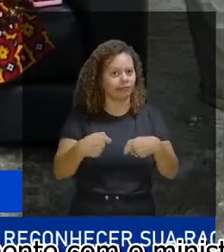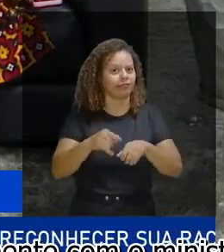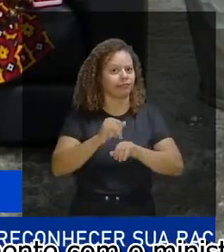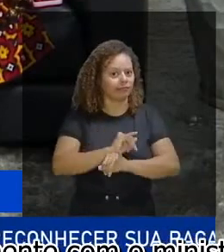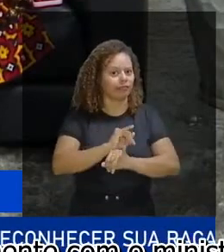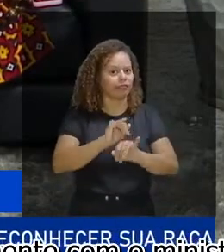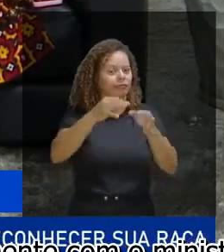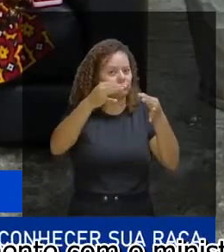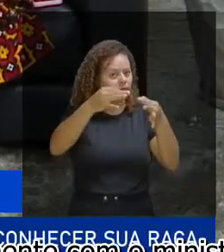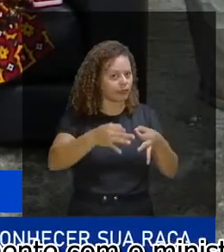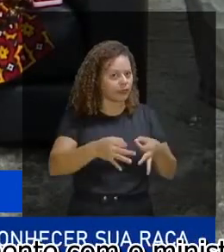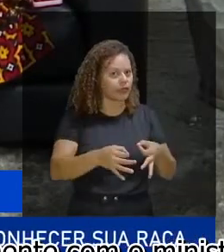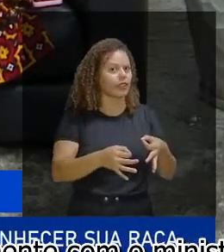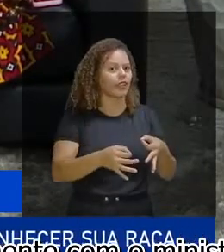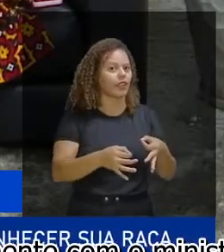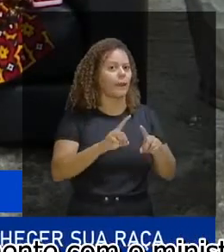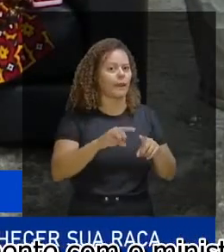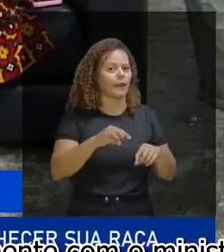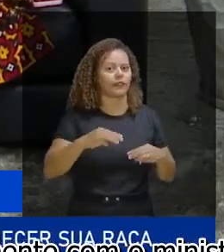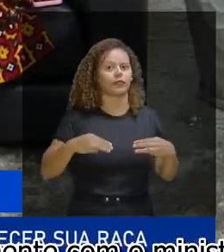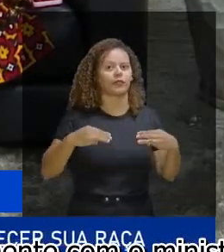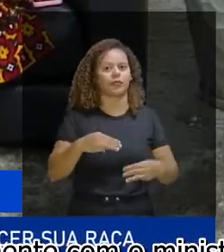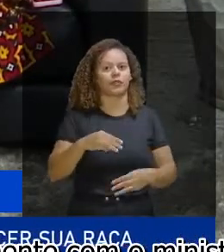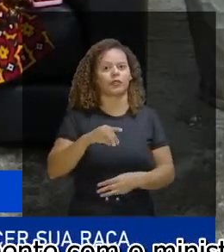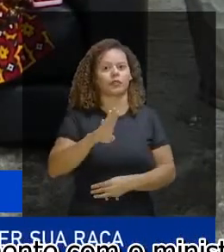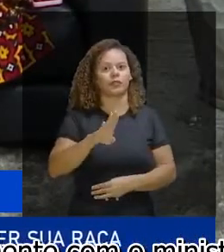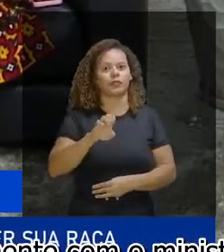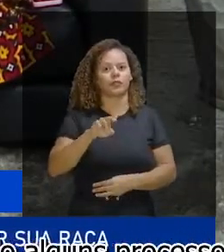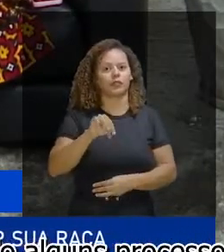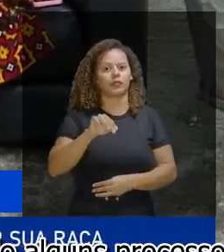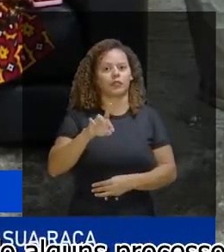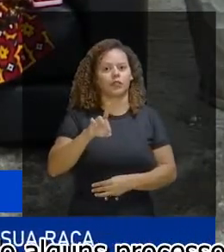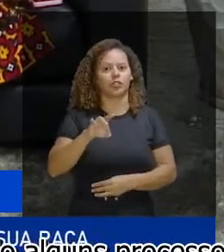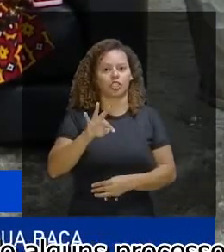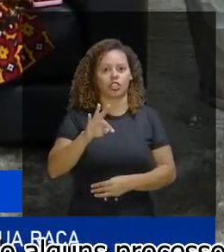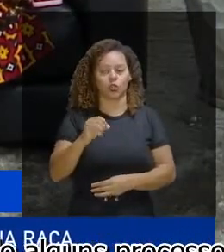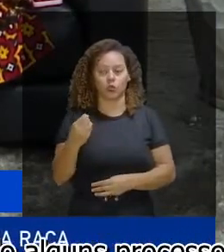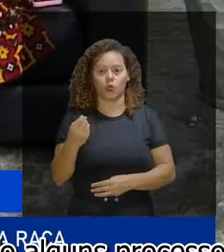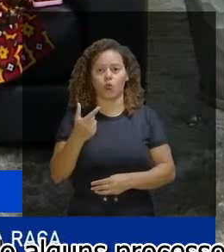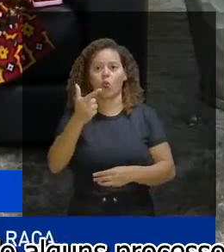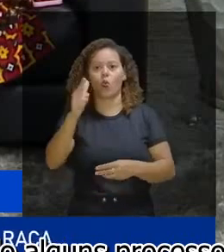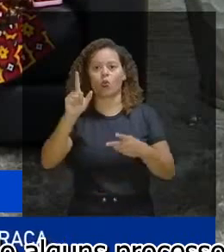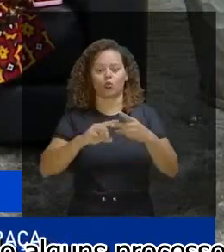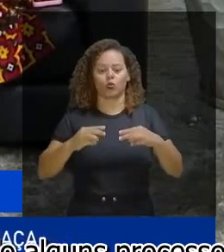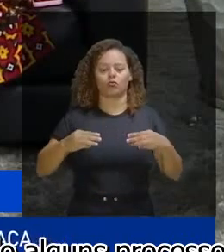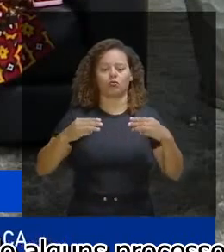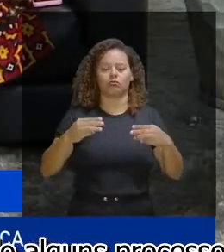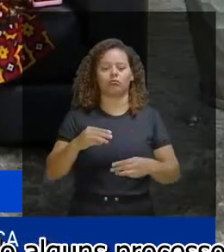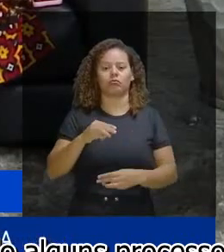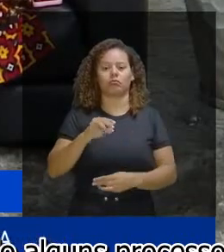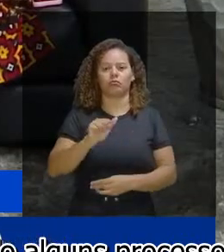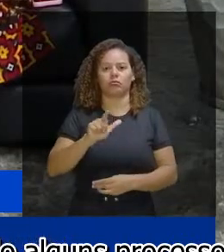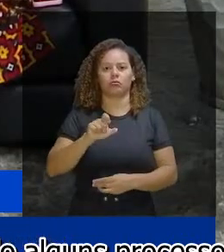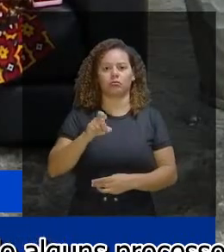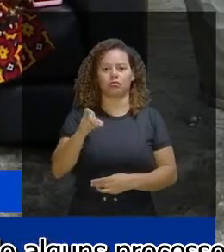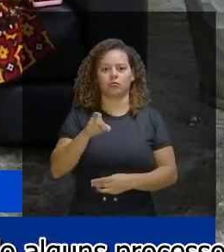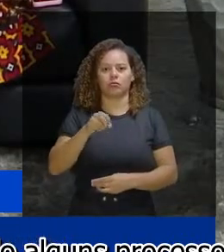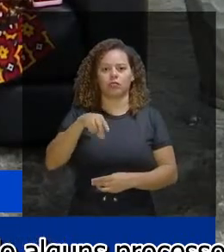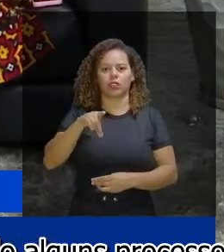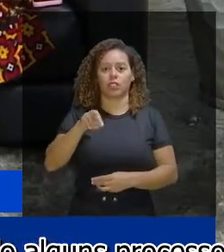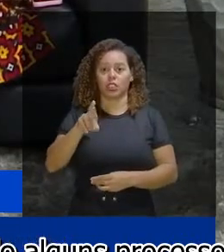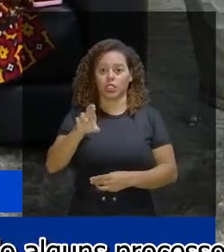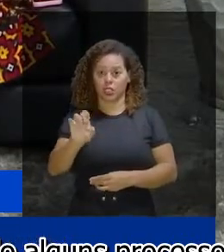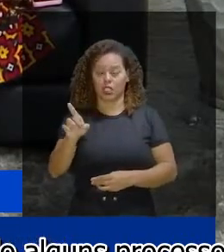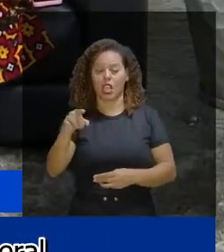recado que o ministro Benedito Gonçalves, juntamente com o ministro Alexandre de Moraes, deram no final do ano passado, julgando alguns